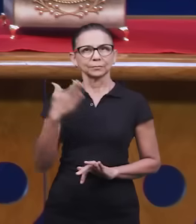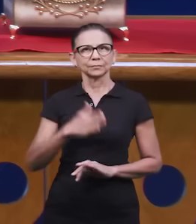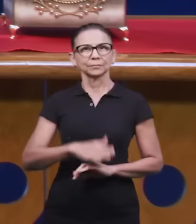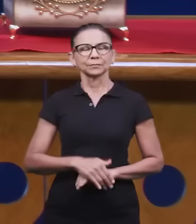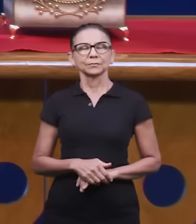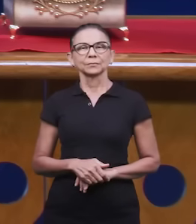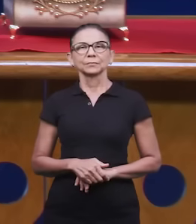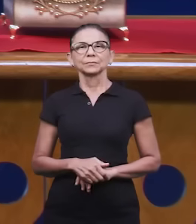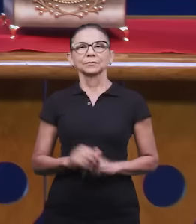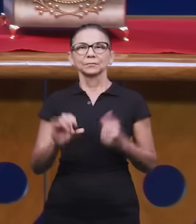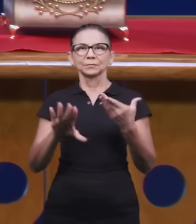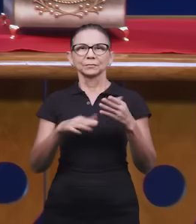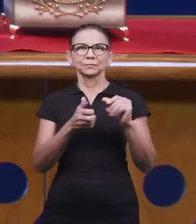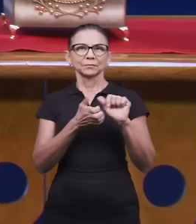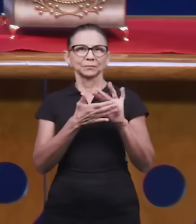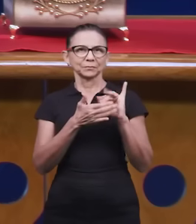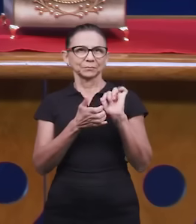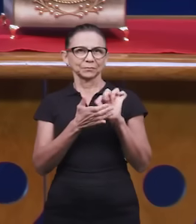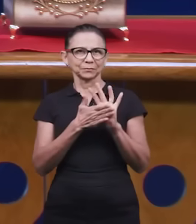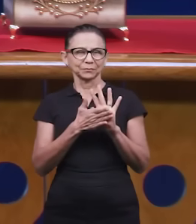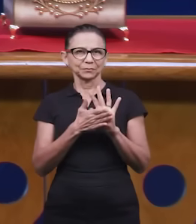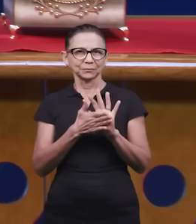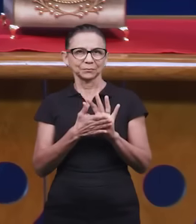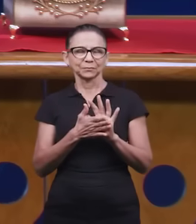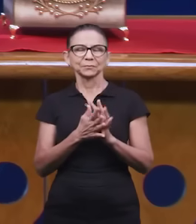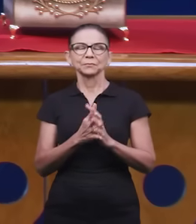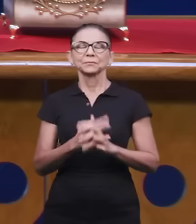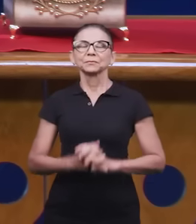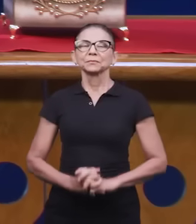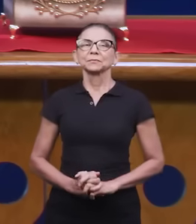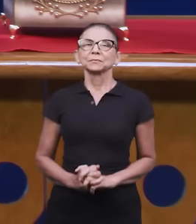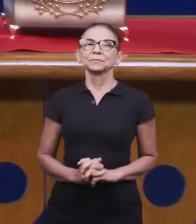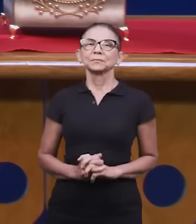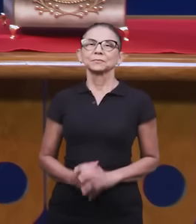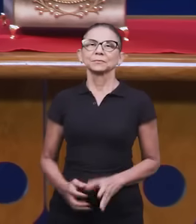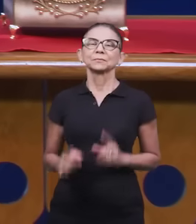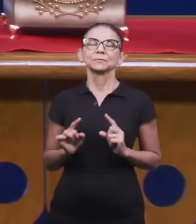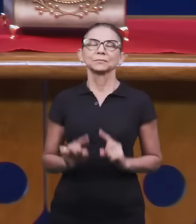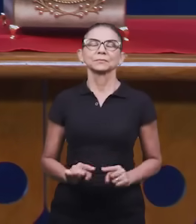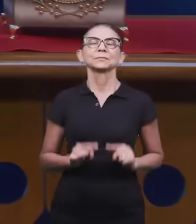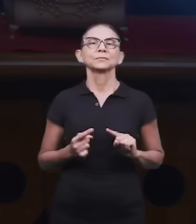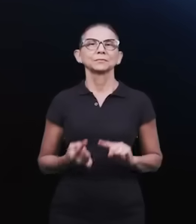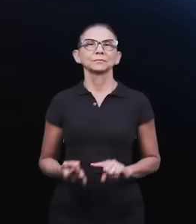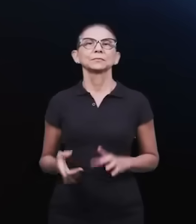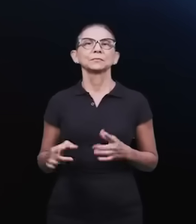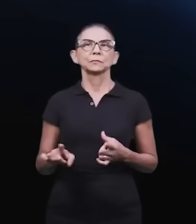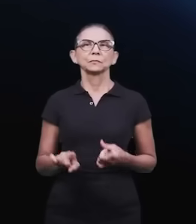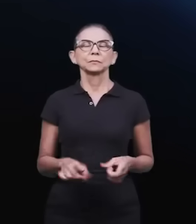palavra, iremos ainda cantar um louvor para a edificação das nossas vidas.